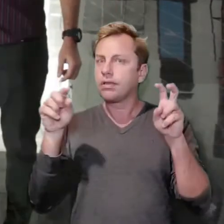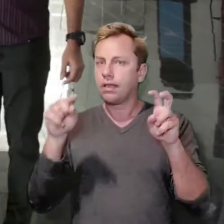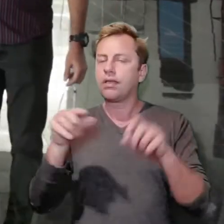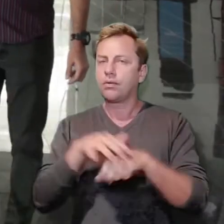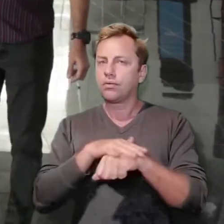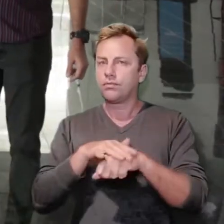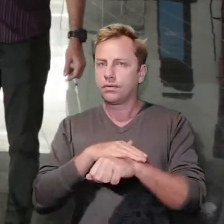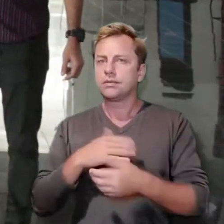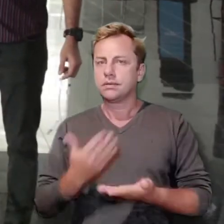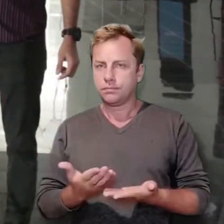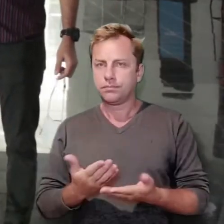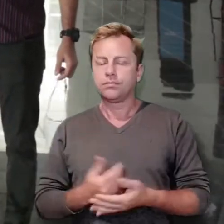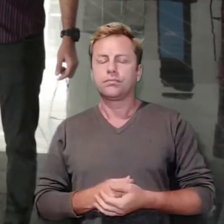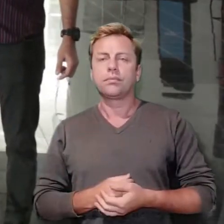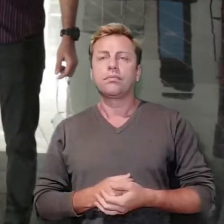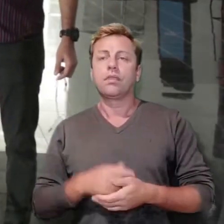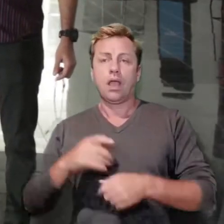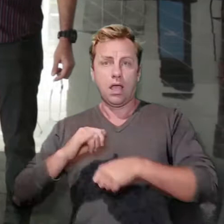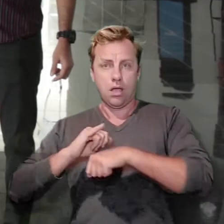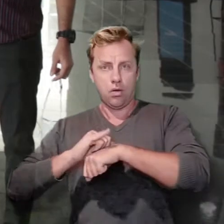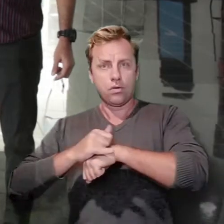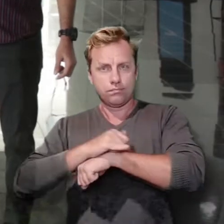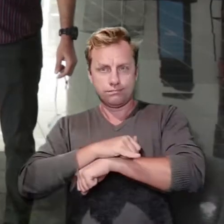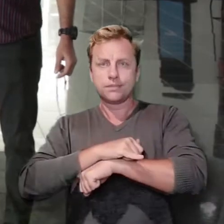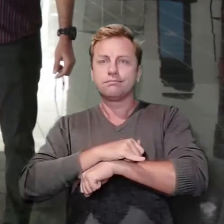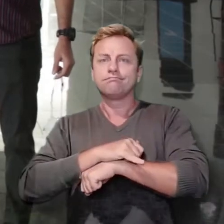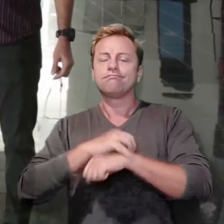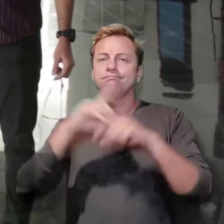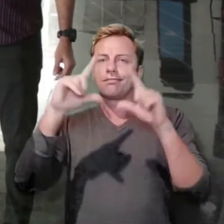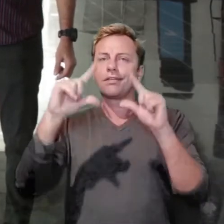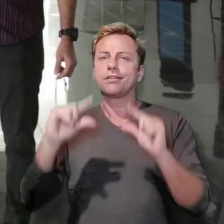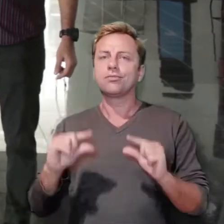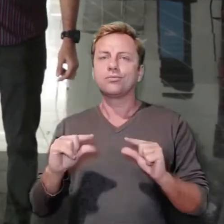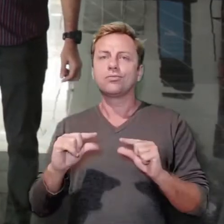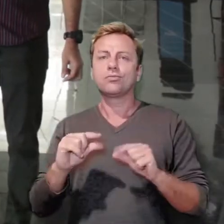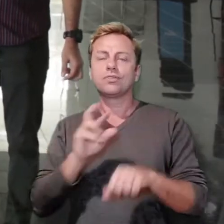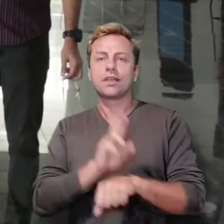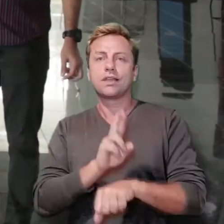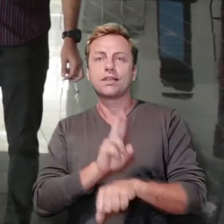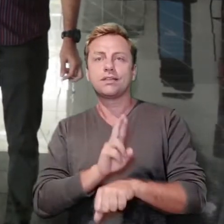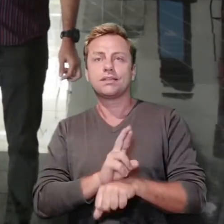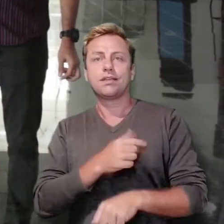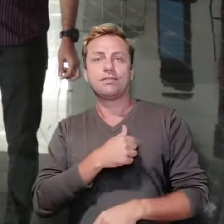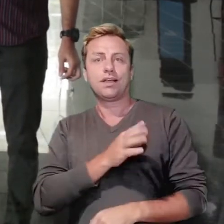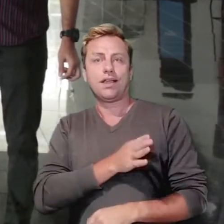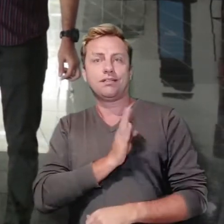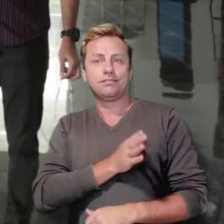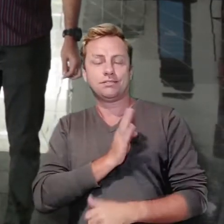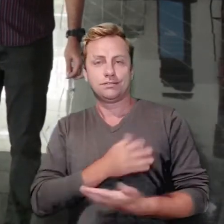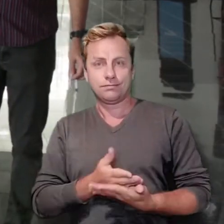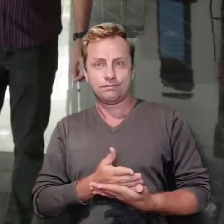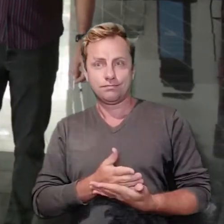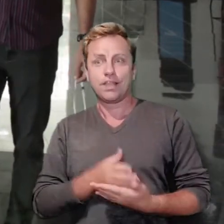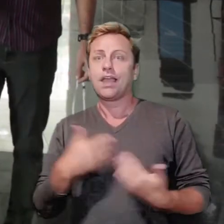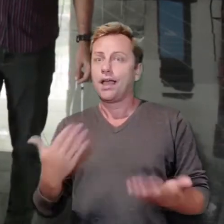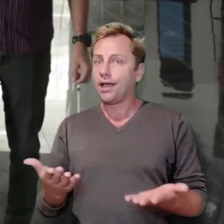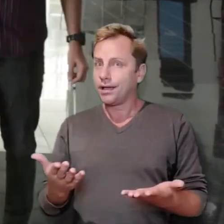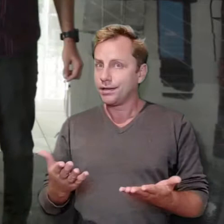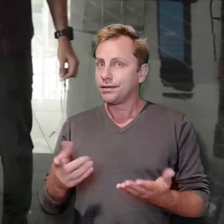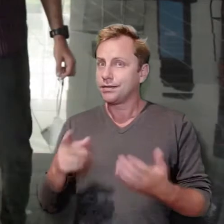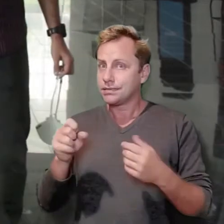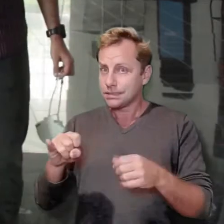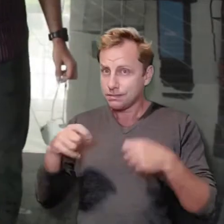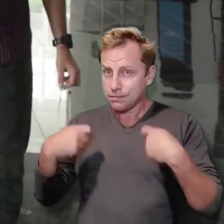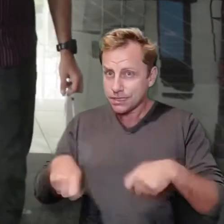vamos conversar. A obesidade, ela reduz a nossa reserva cardíaca. E aí quando você